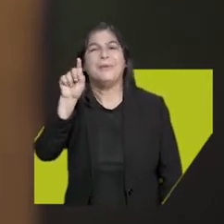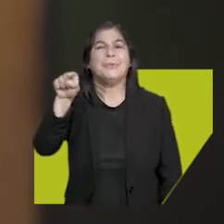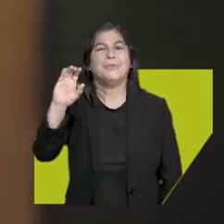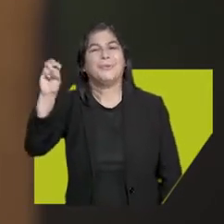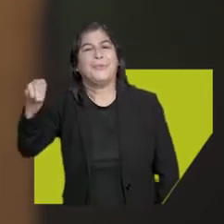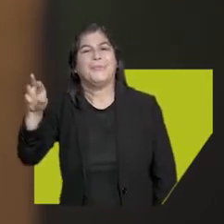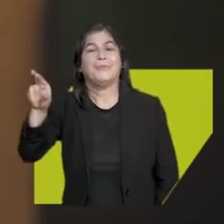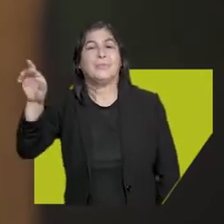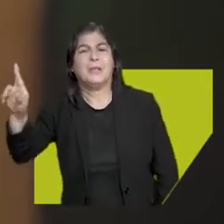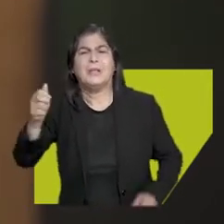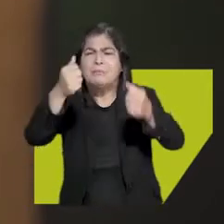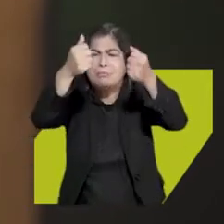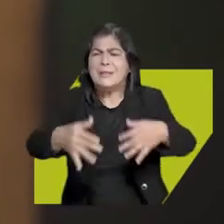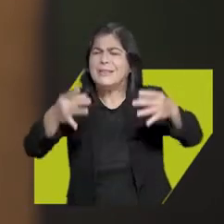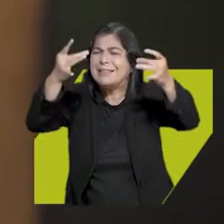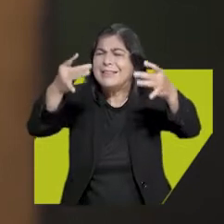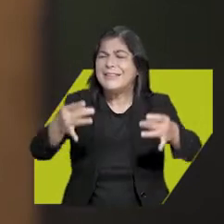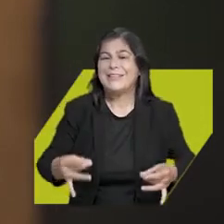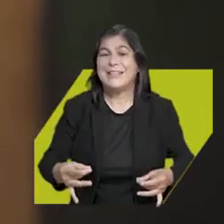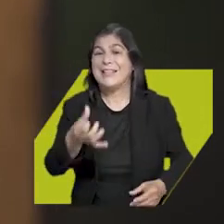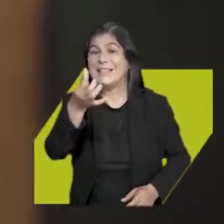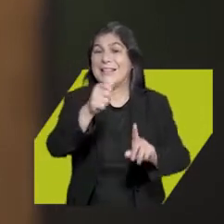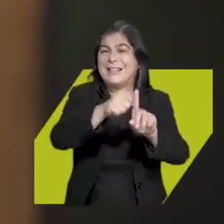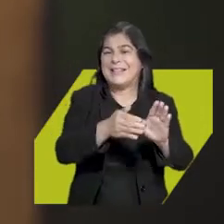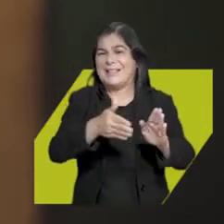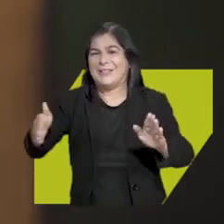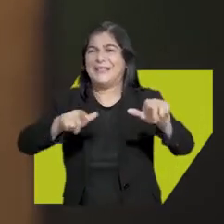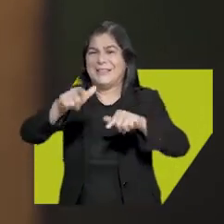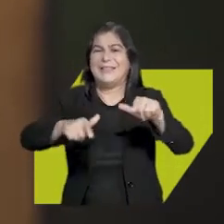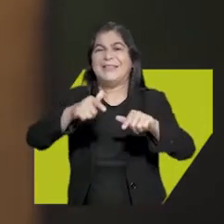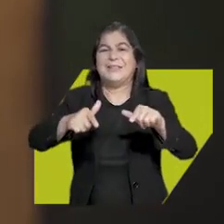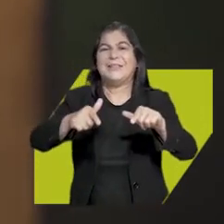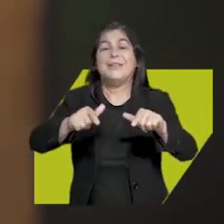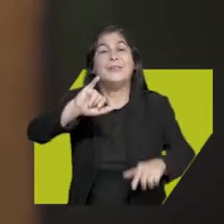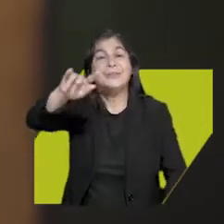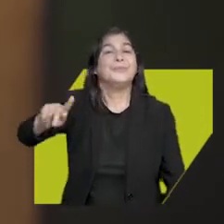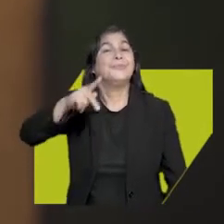ruiresolve.com.br. Lá tem tudo explicadinho sobre os 6 primeiros meses